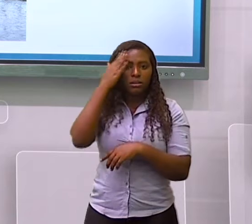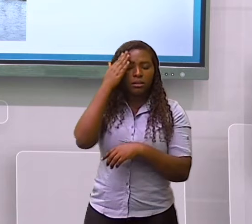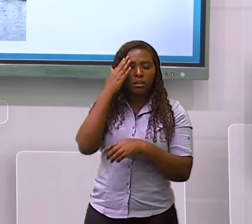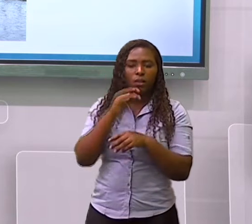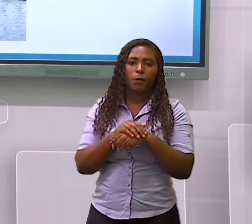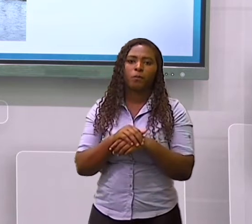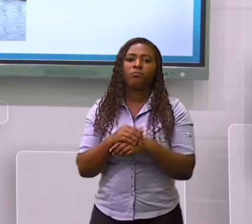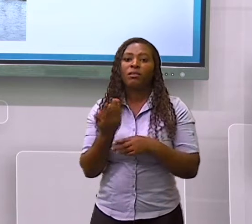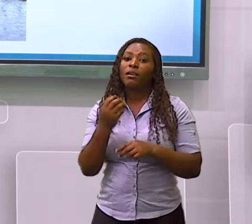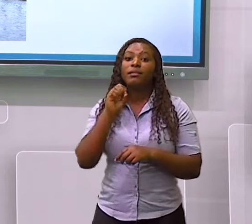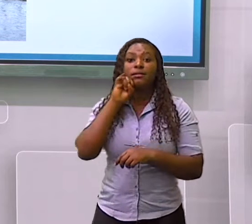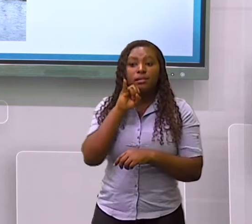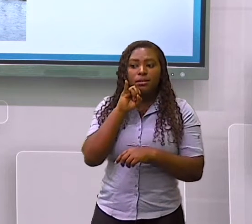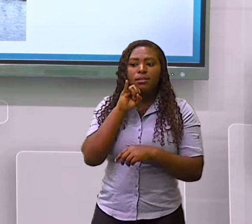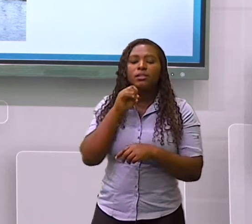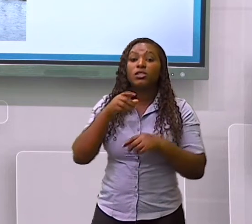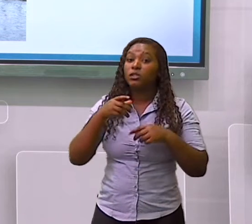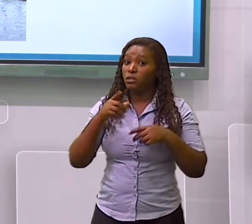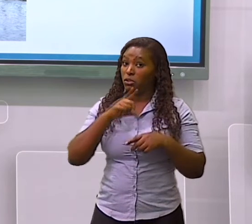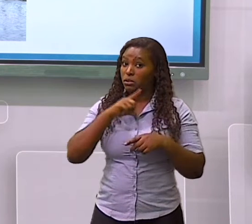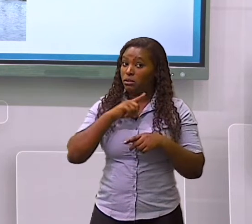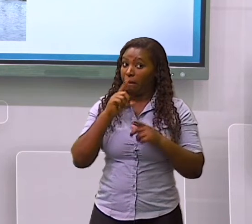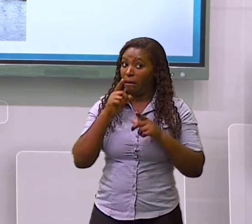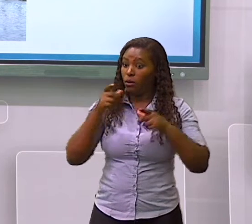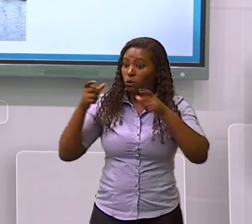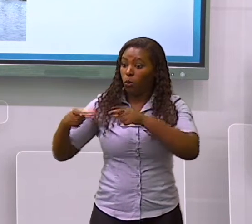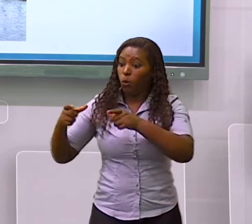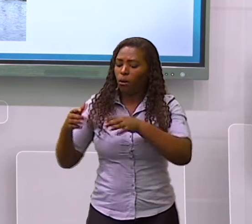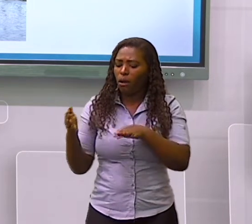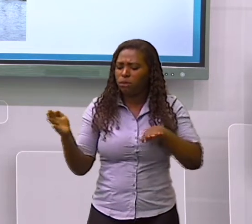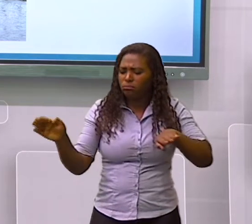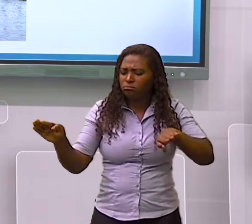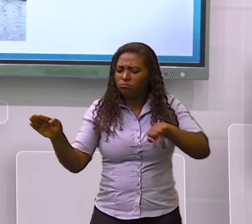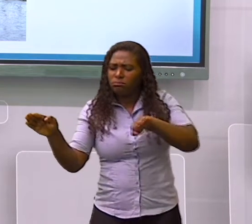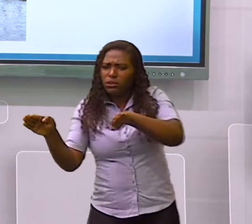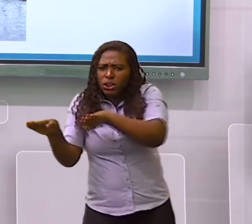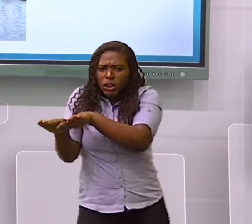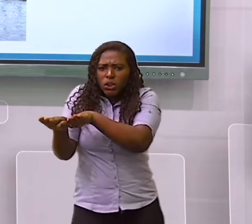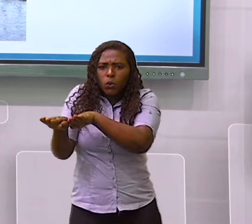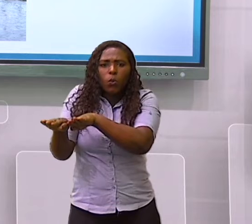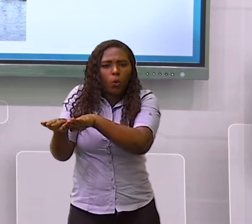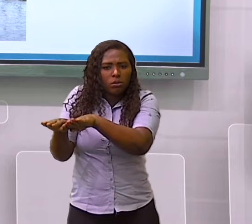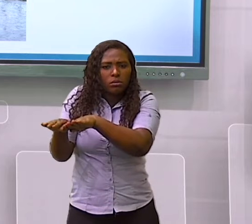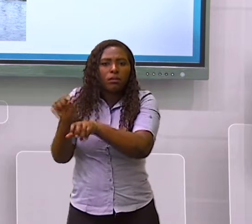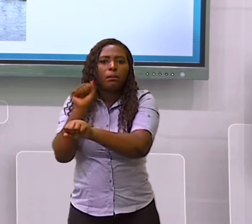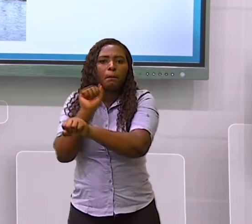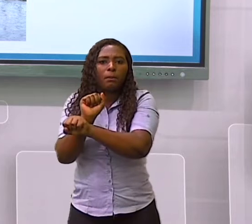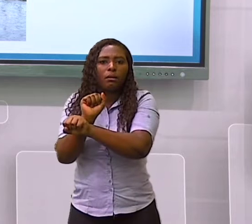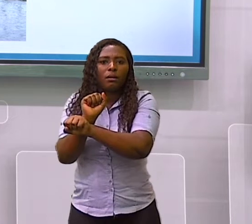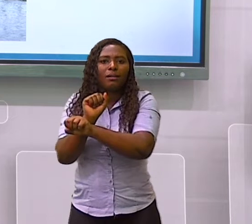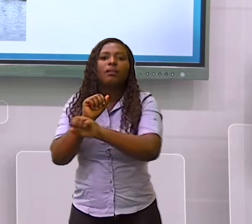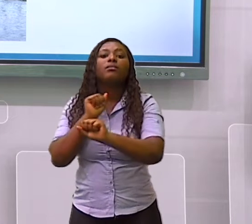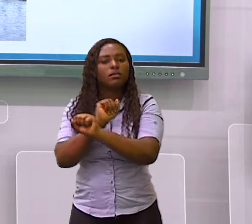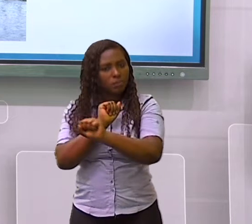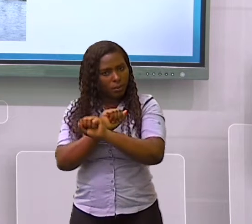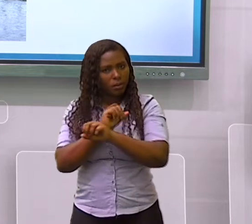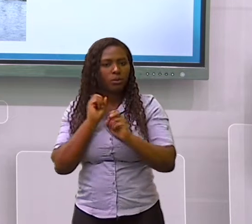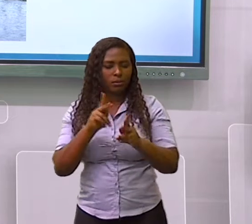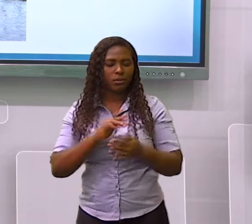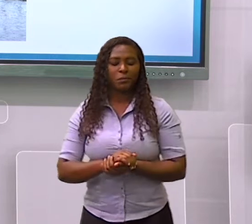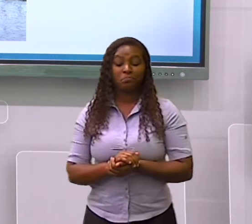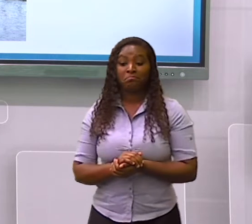acostamento, tá? Trechos alagados. Os trechos alagados, eles podem ser